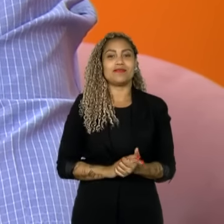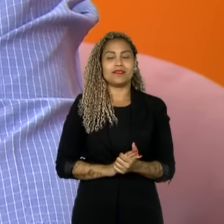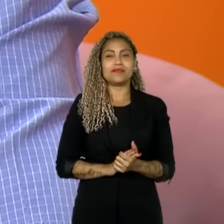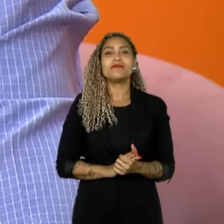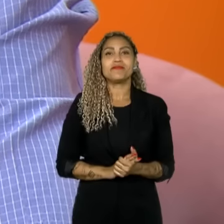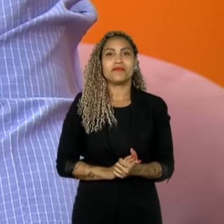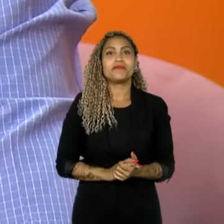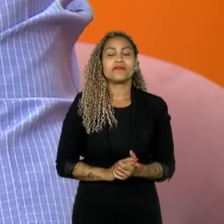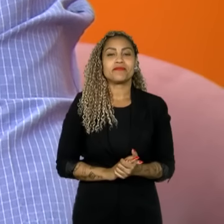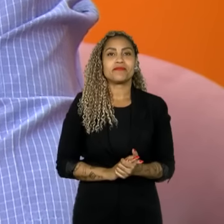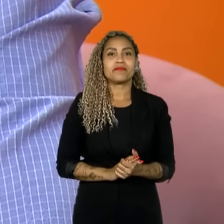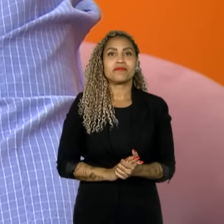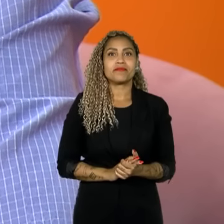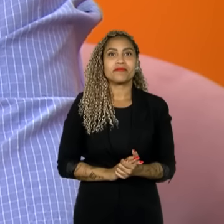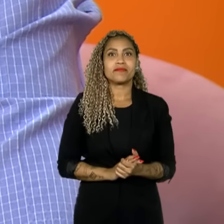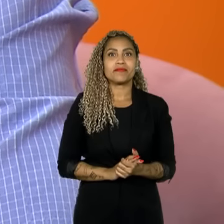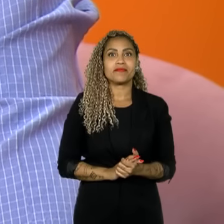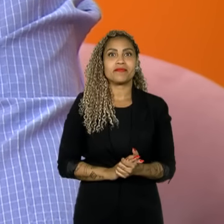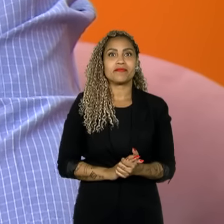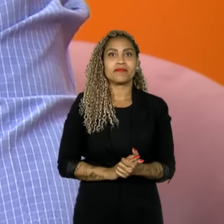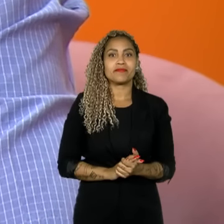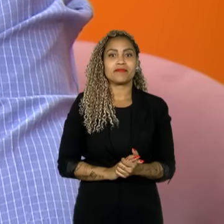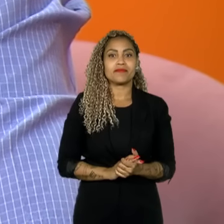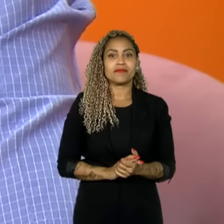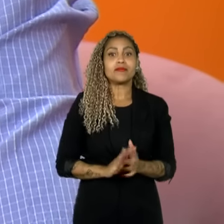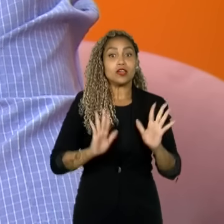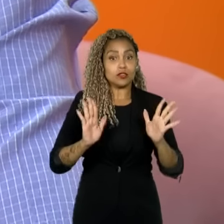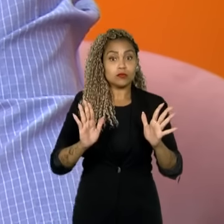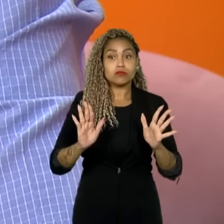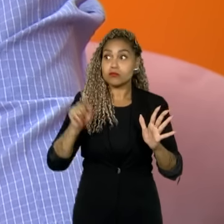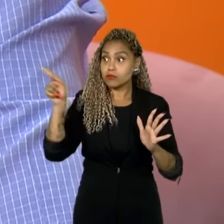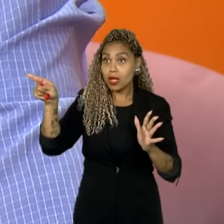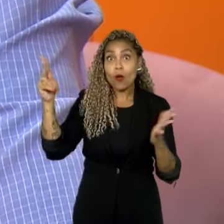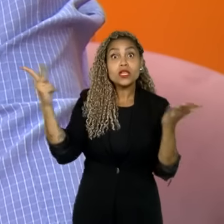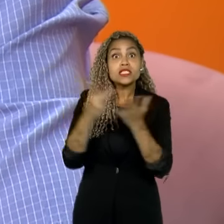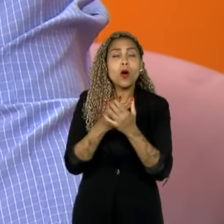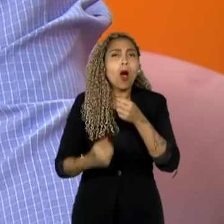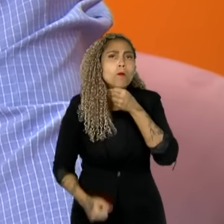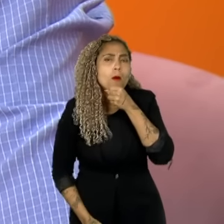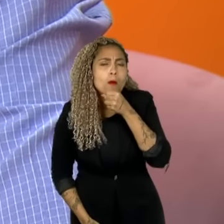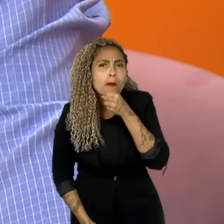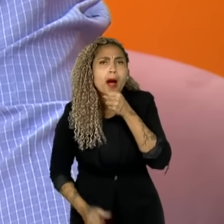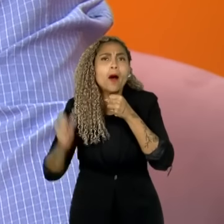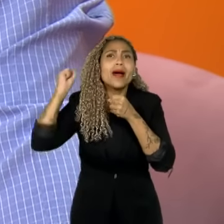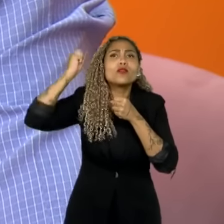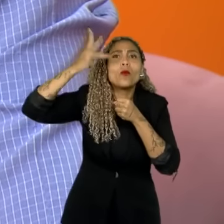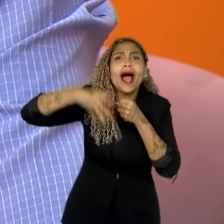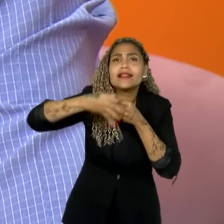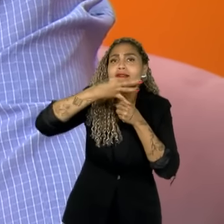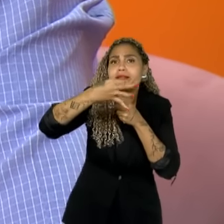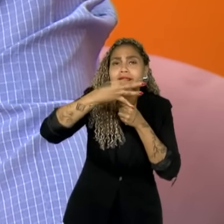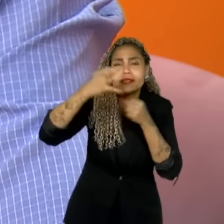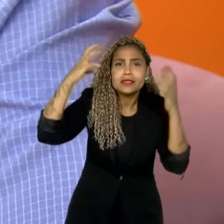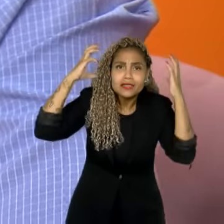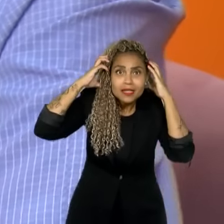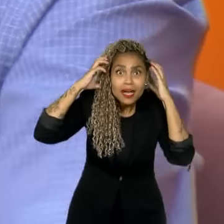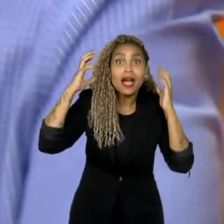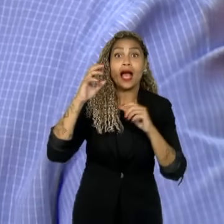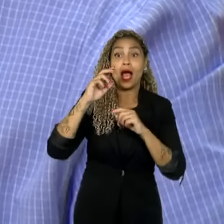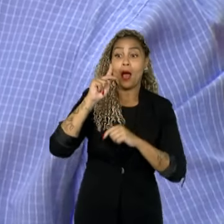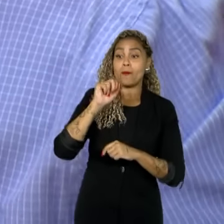E após o... Porque estourou comigo na madrugada, eu te falei, o Paulinho da Viola, o Rio que passou a minha vida, sim, e